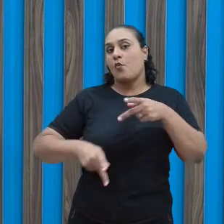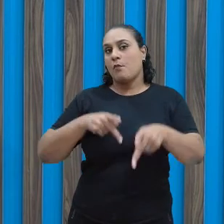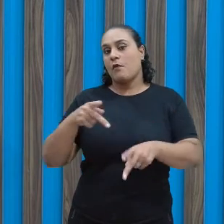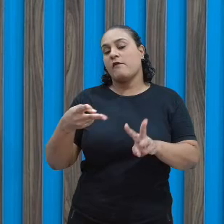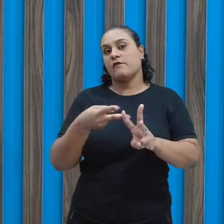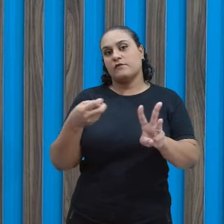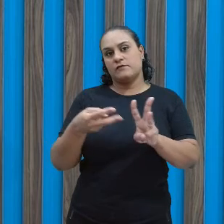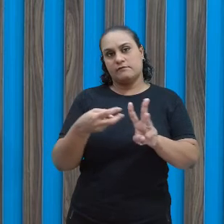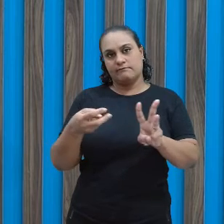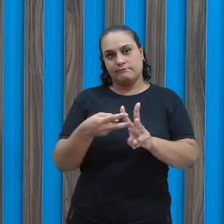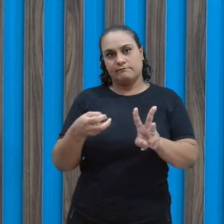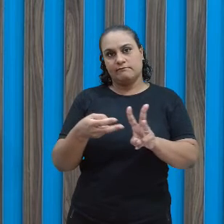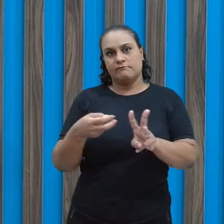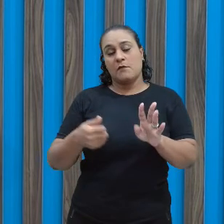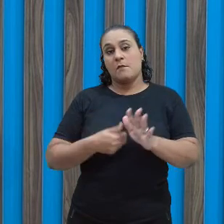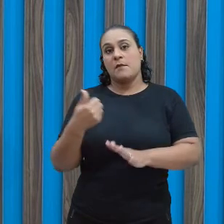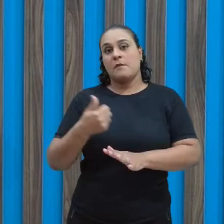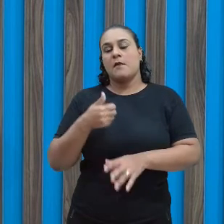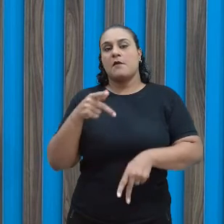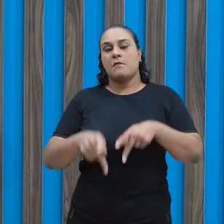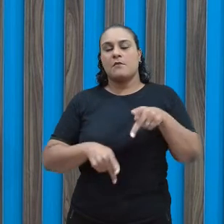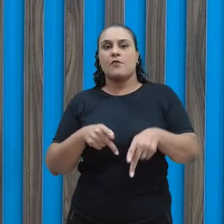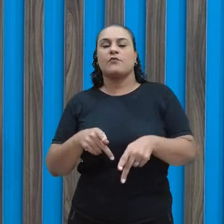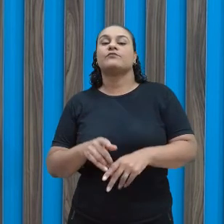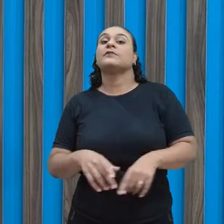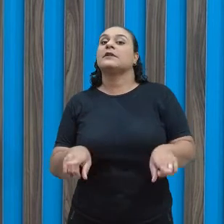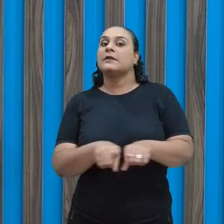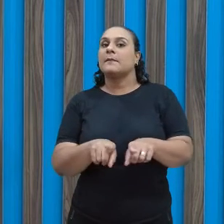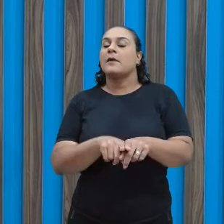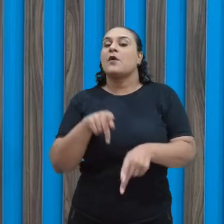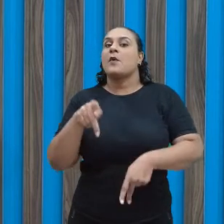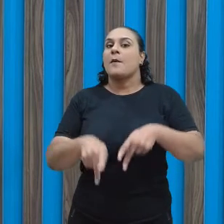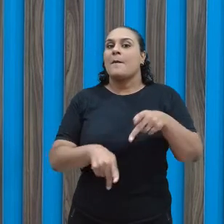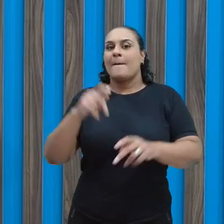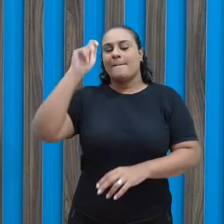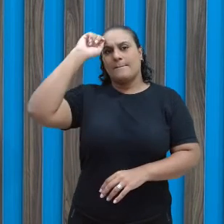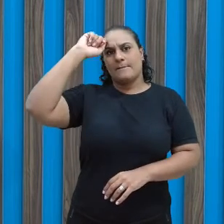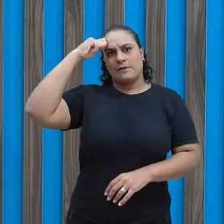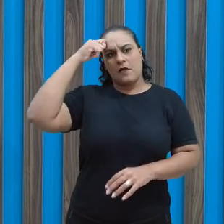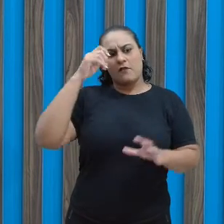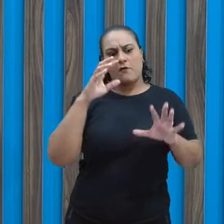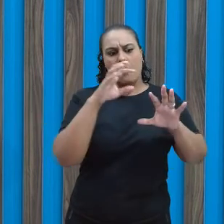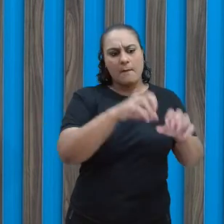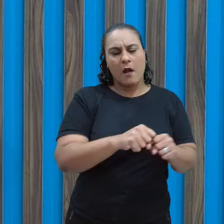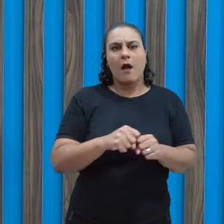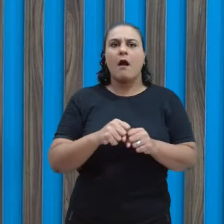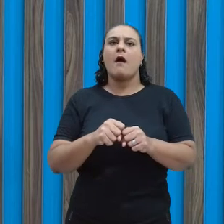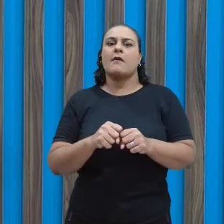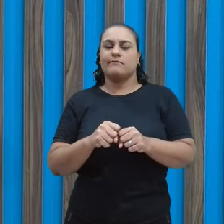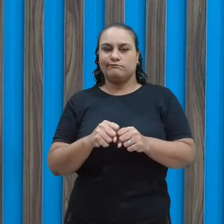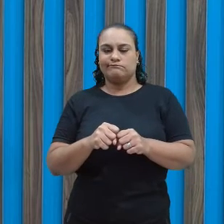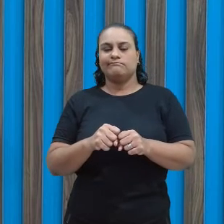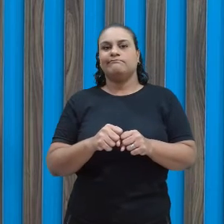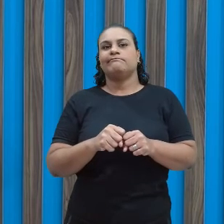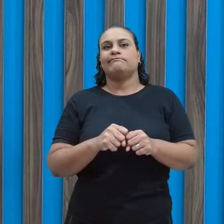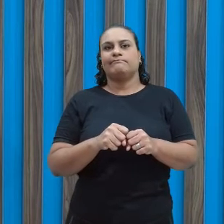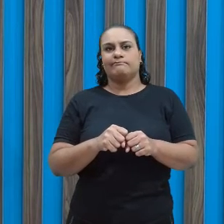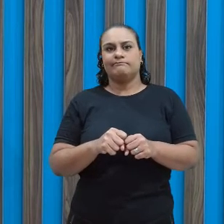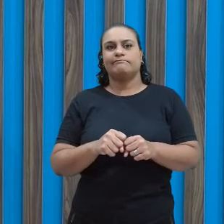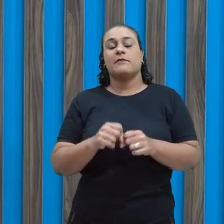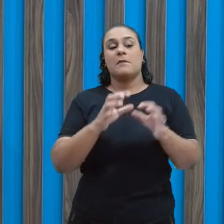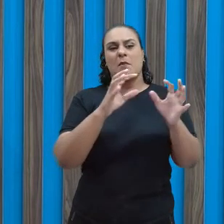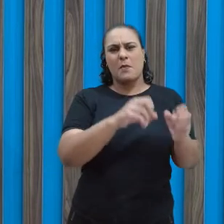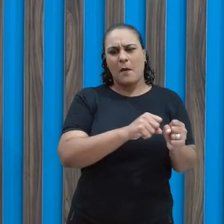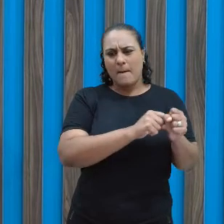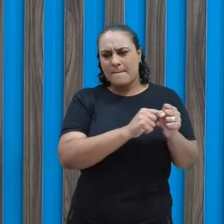povos originários, os povos negros que foram sequestrados do seu país, trazidos à